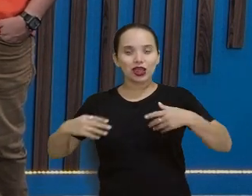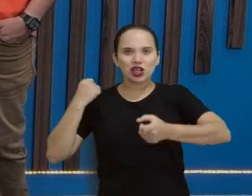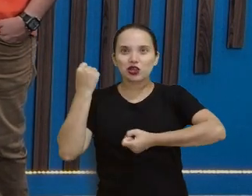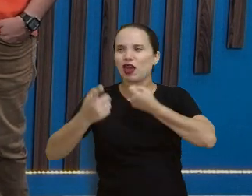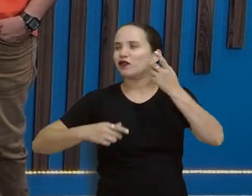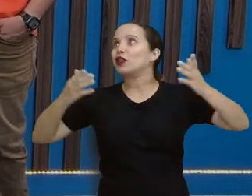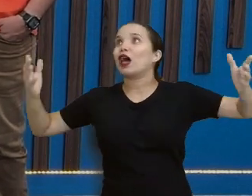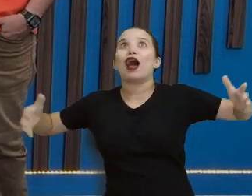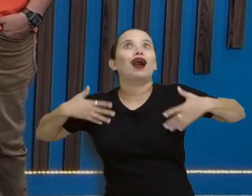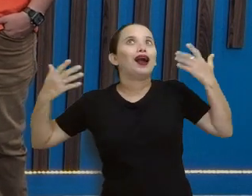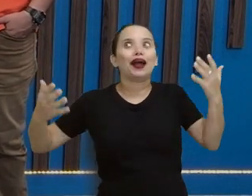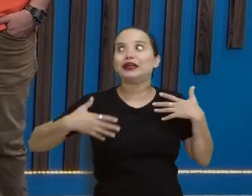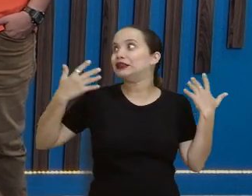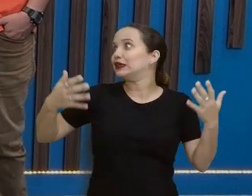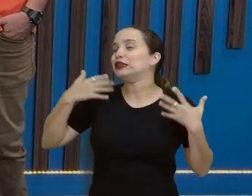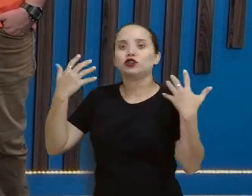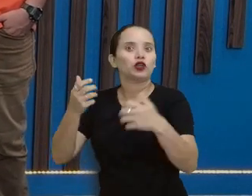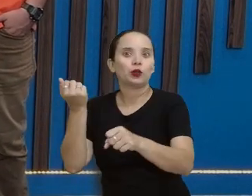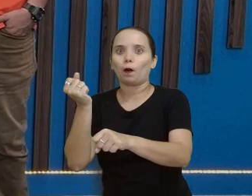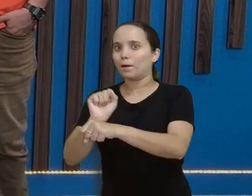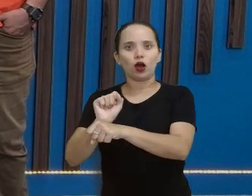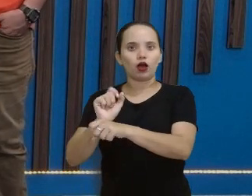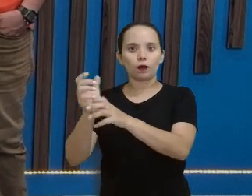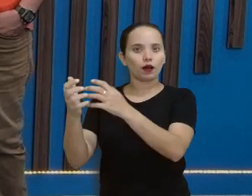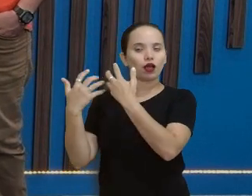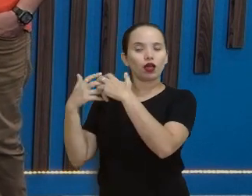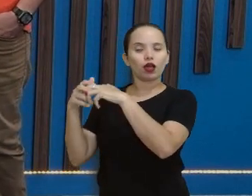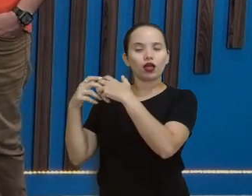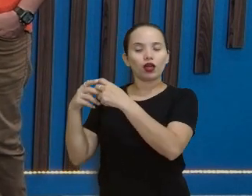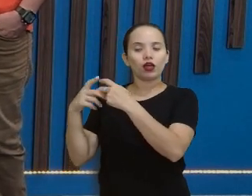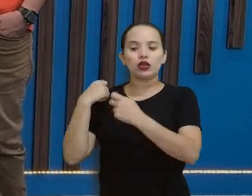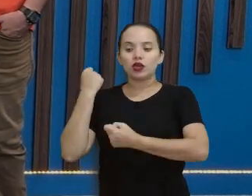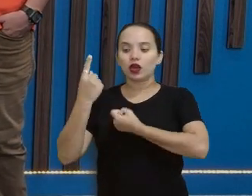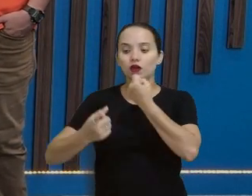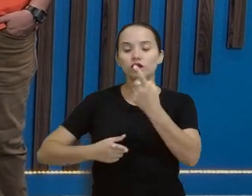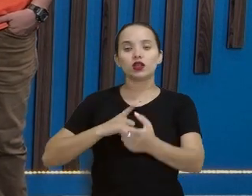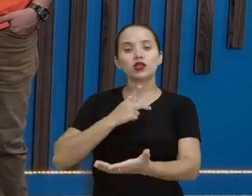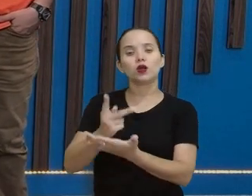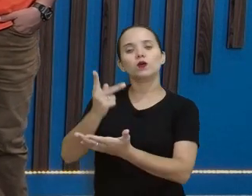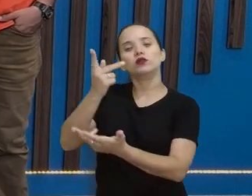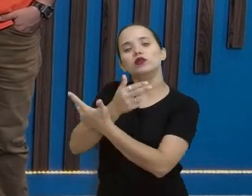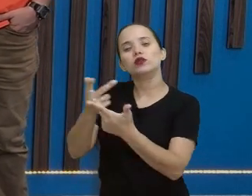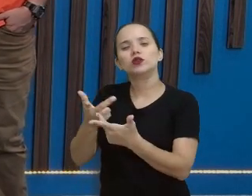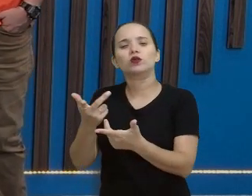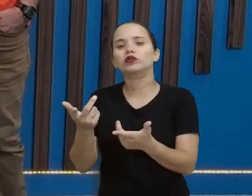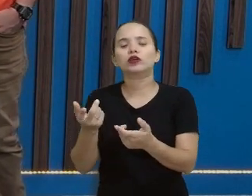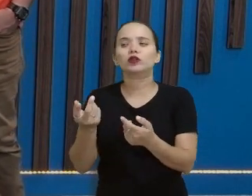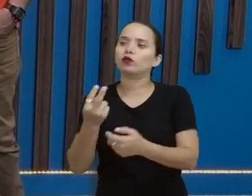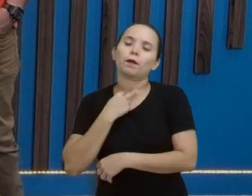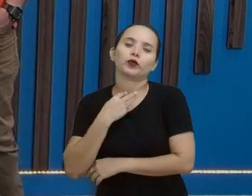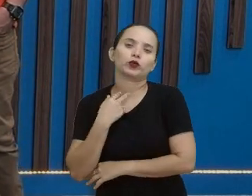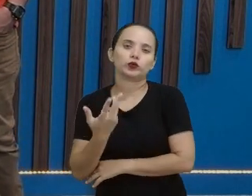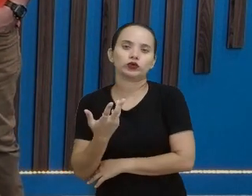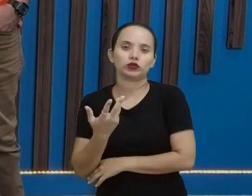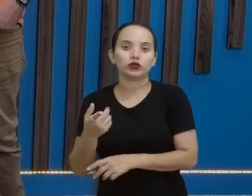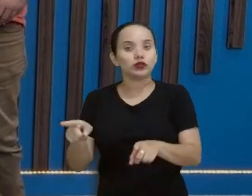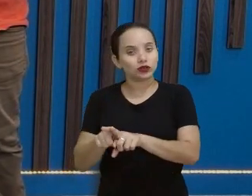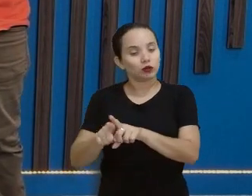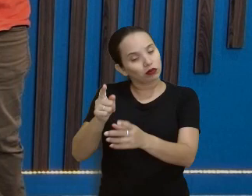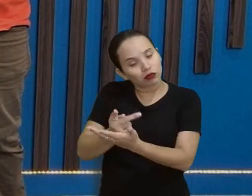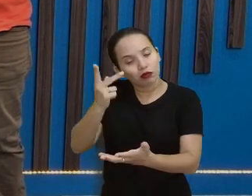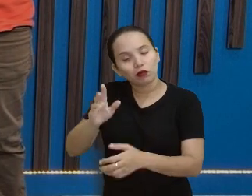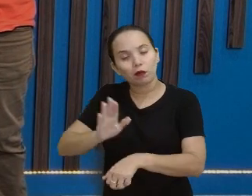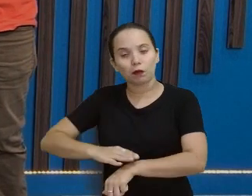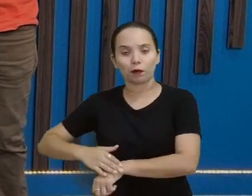nem reflete e acaba também sendo inconsequente, né? Como também nos momentos de raiva e de fúria. Né? Então,